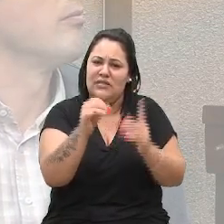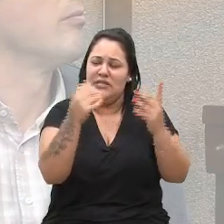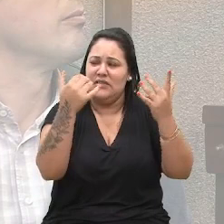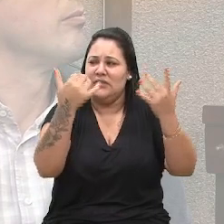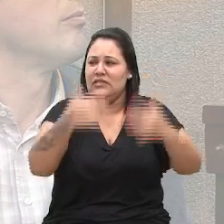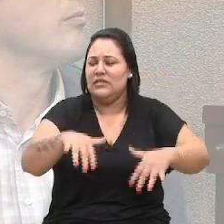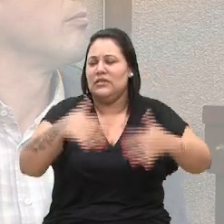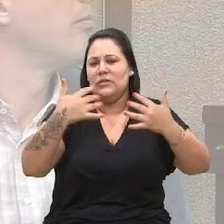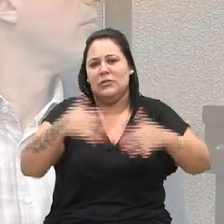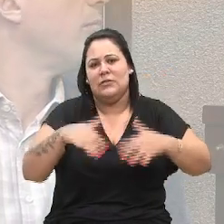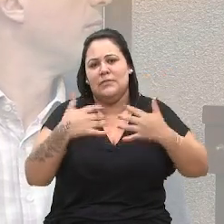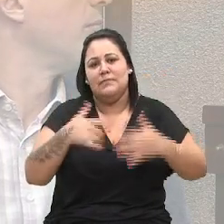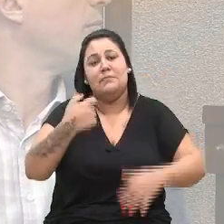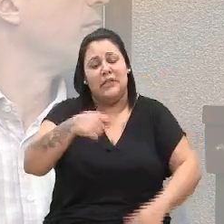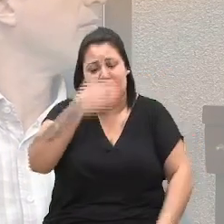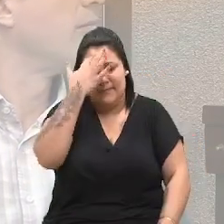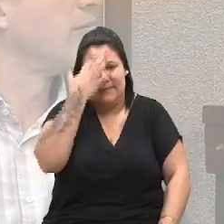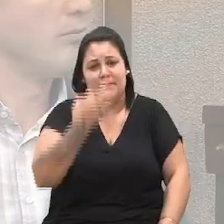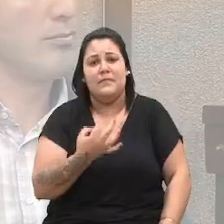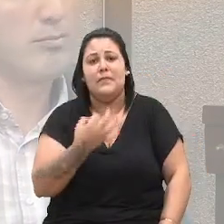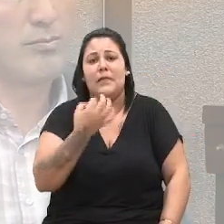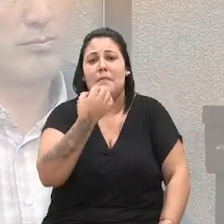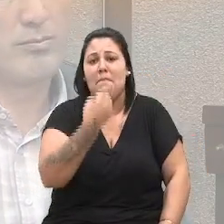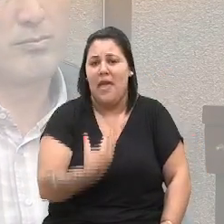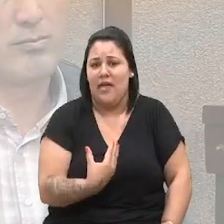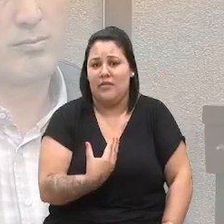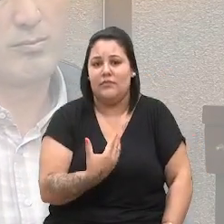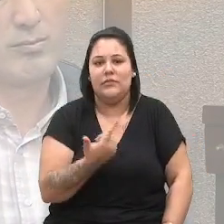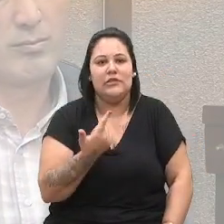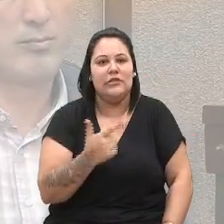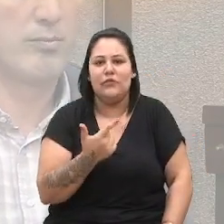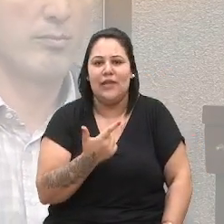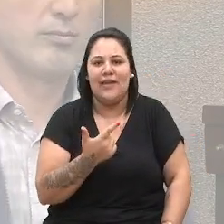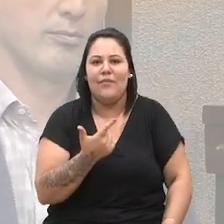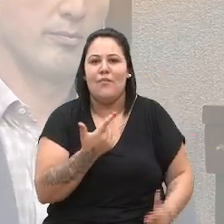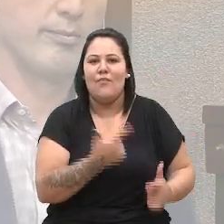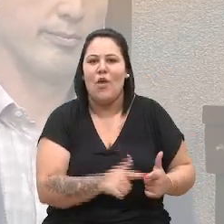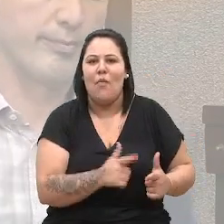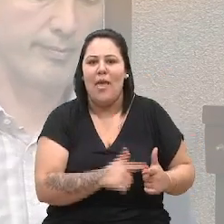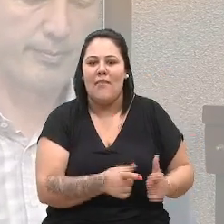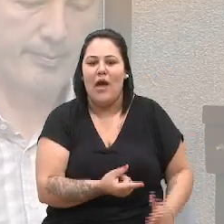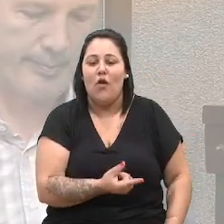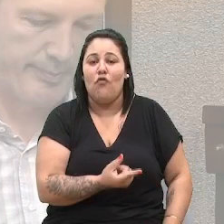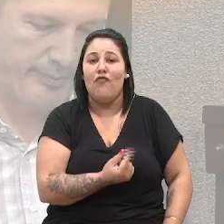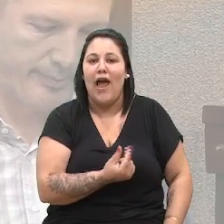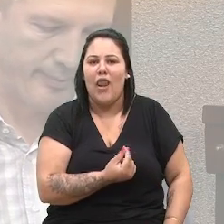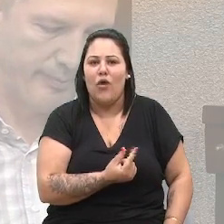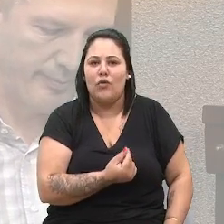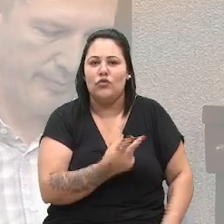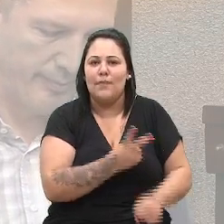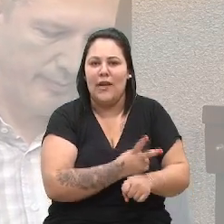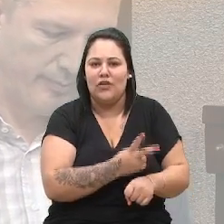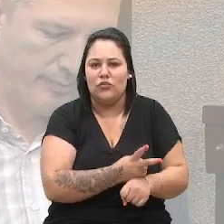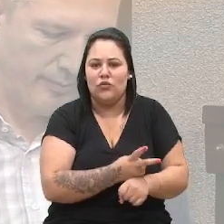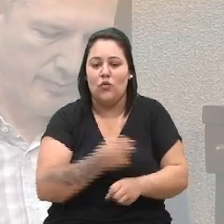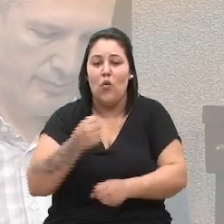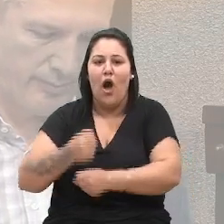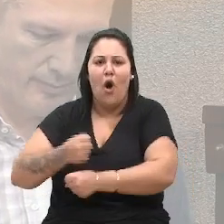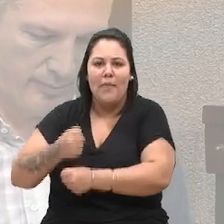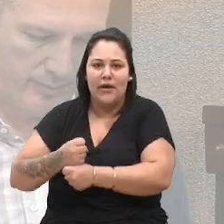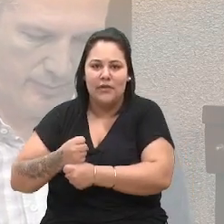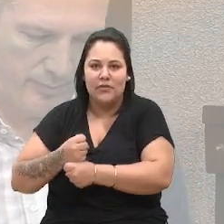tem que entender bem isso, tá? Então, não há problema nenhum com o valor, não há problema nenhum com as obras,